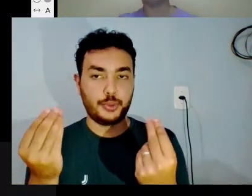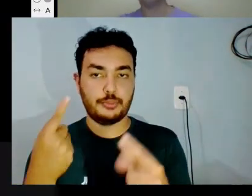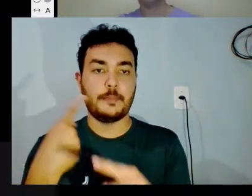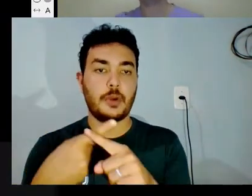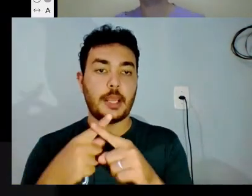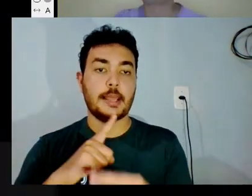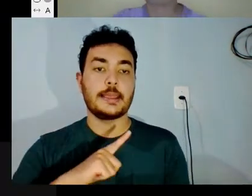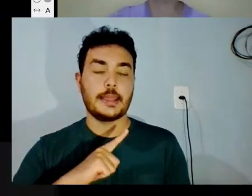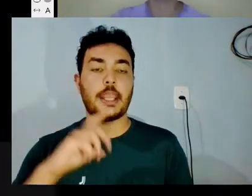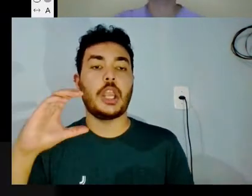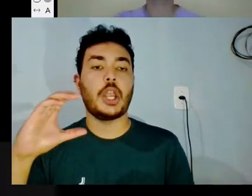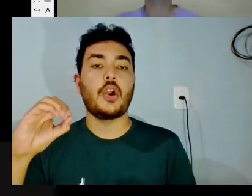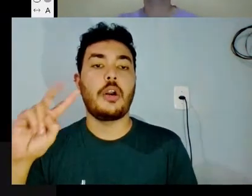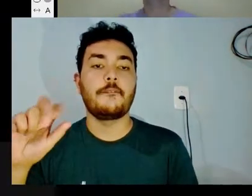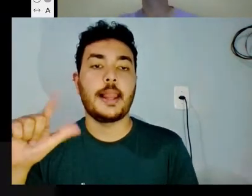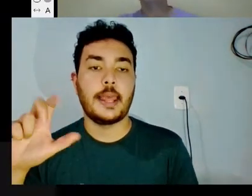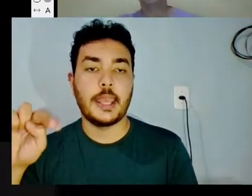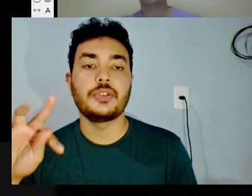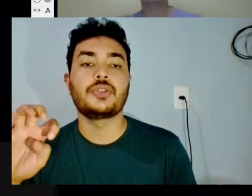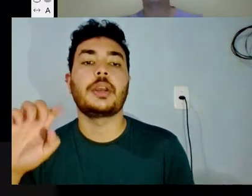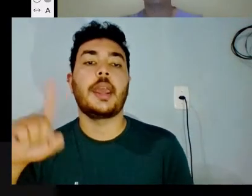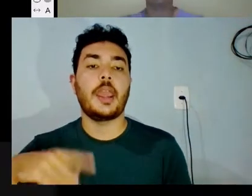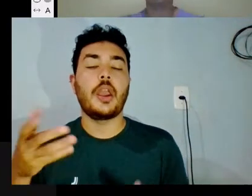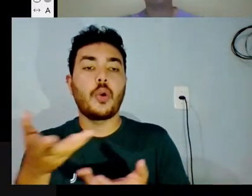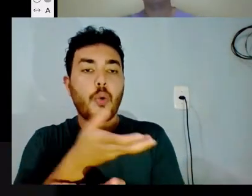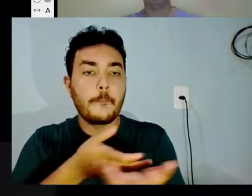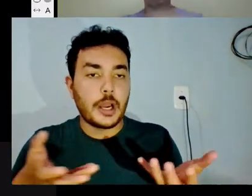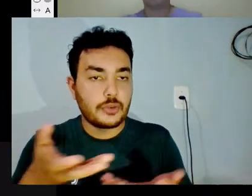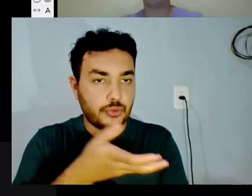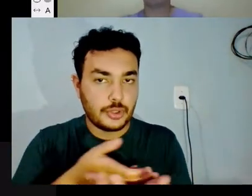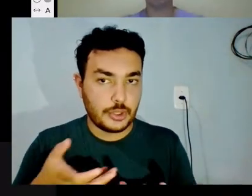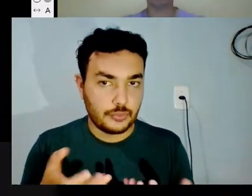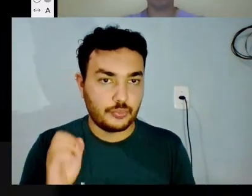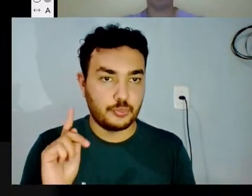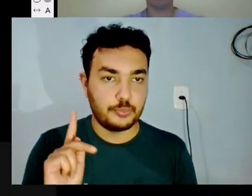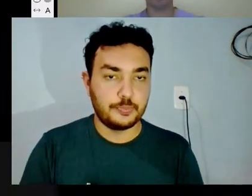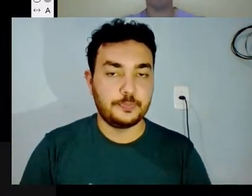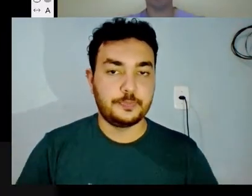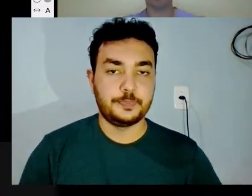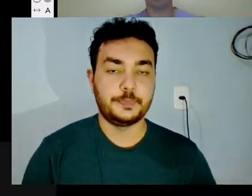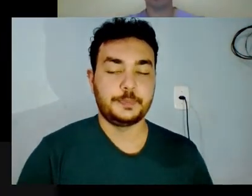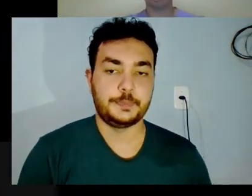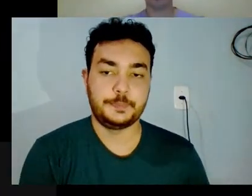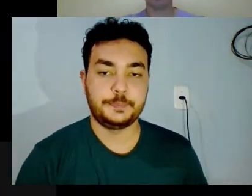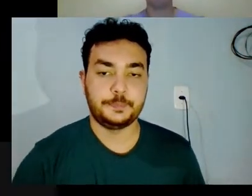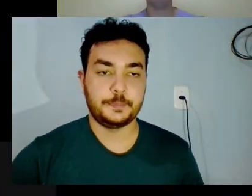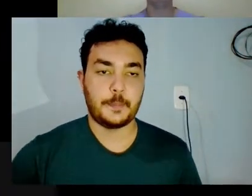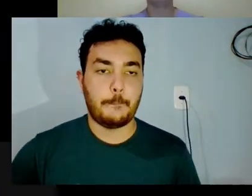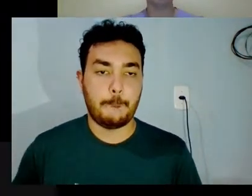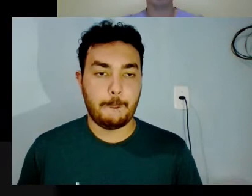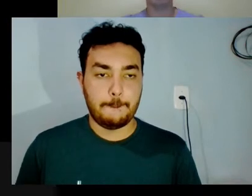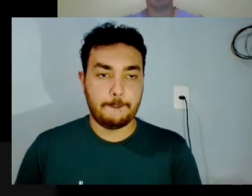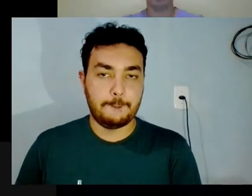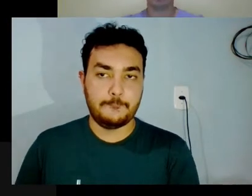então a tendência é que eles sejam compartilhados e não sejam migrados para o outro átomo, né, como uma ligação covalente, tá bom?